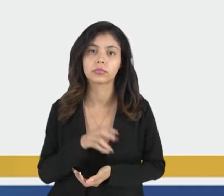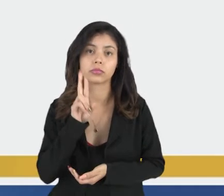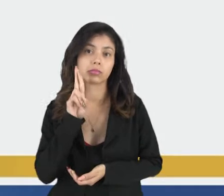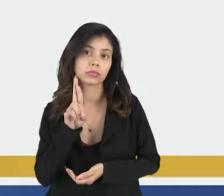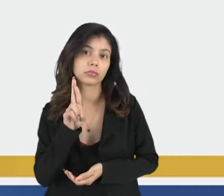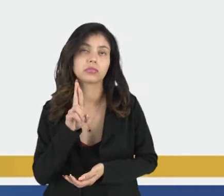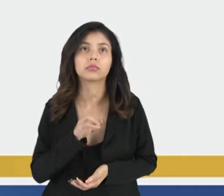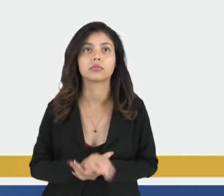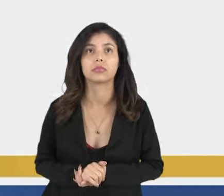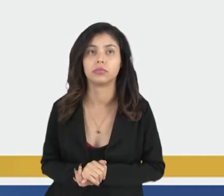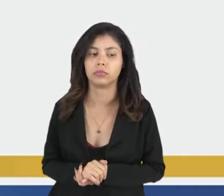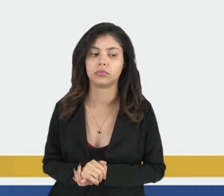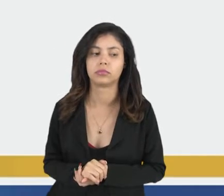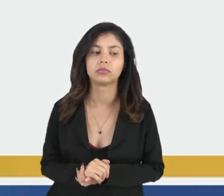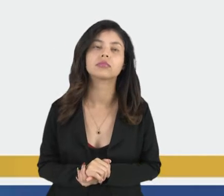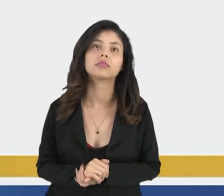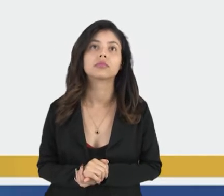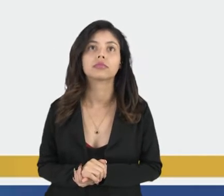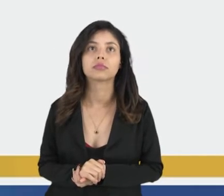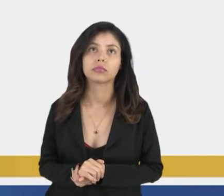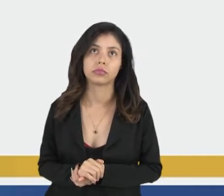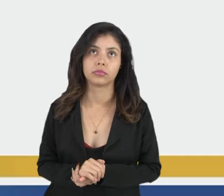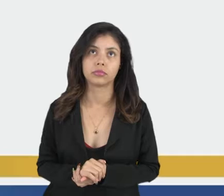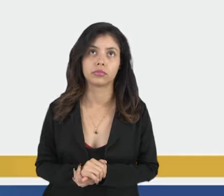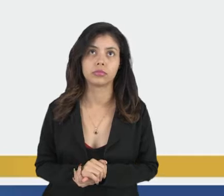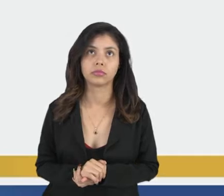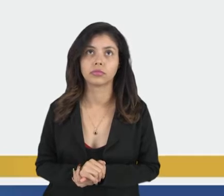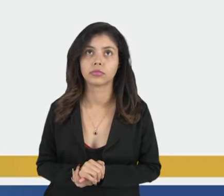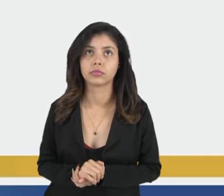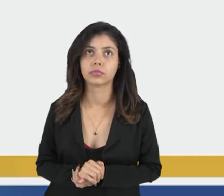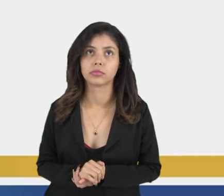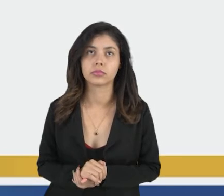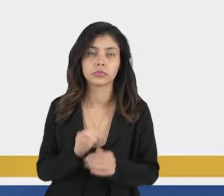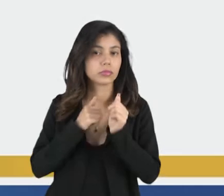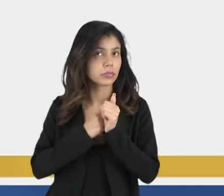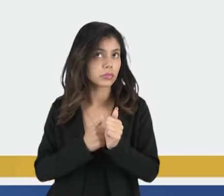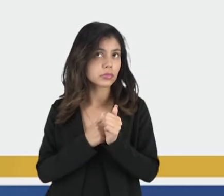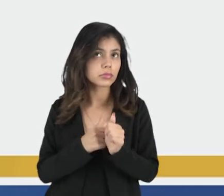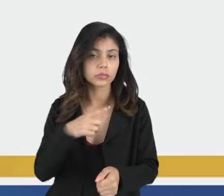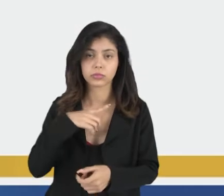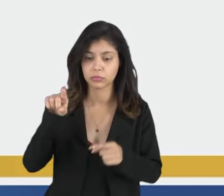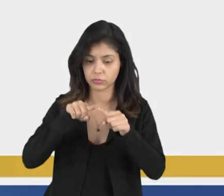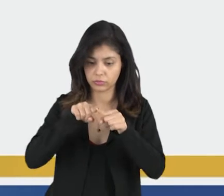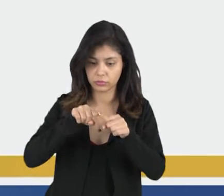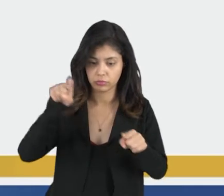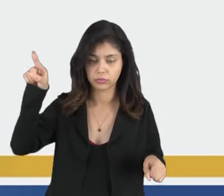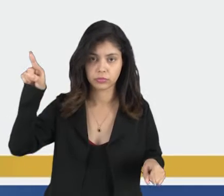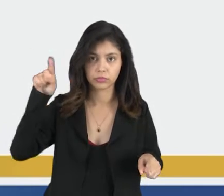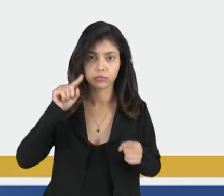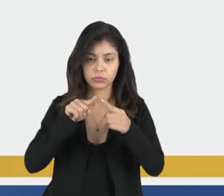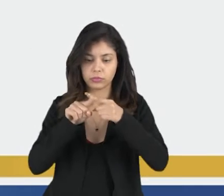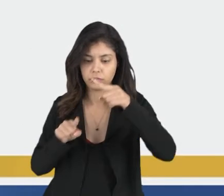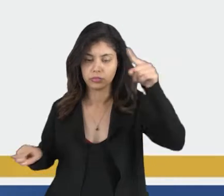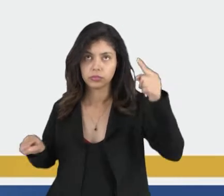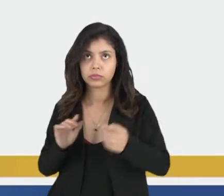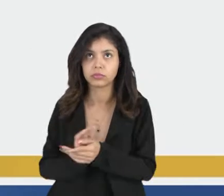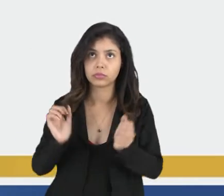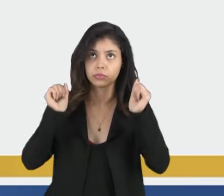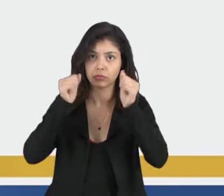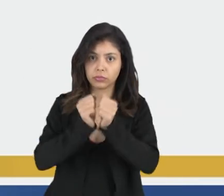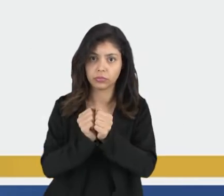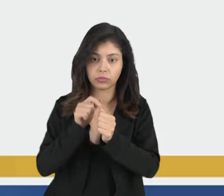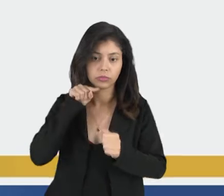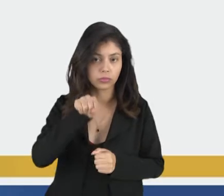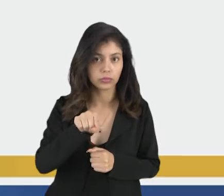raio. O raio da circunferência é o segmento de reta que une o